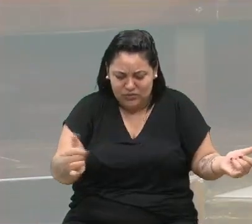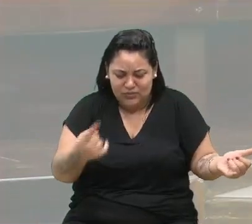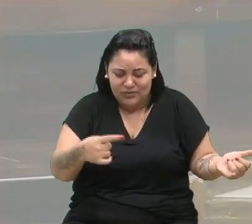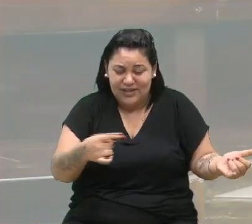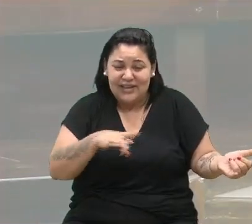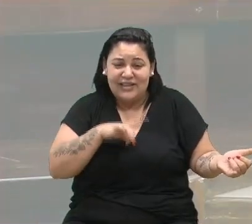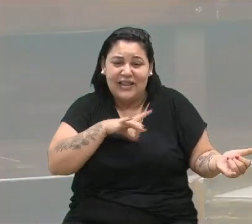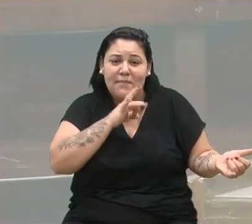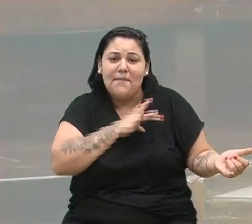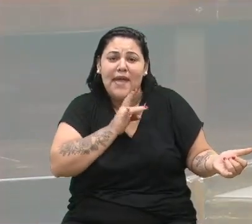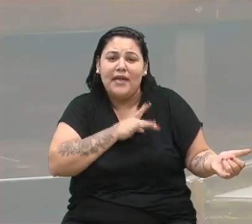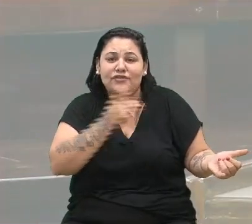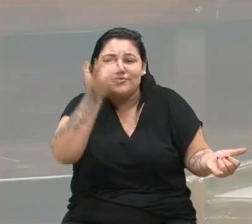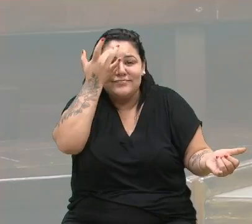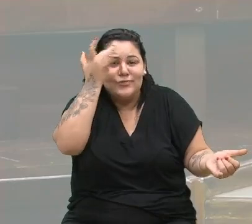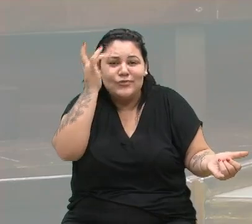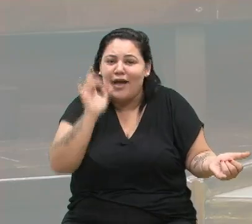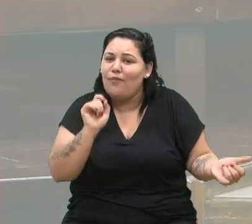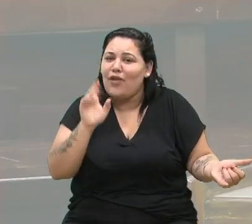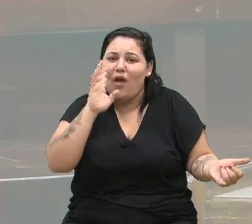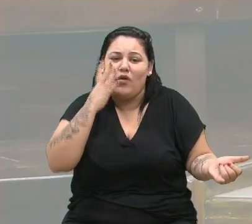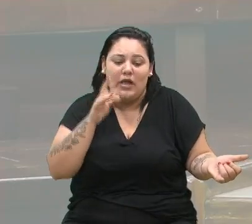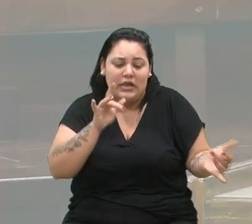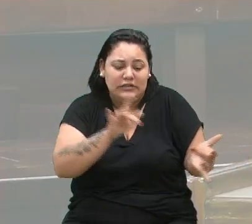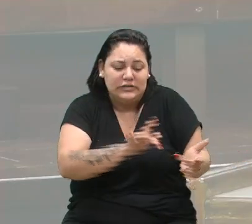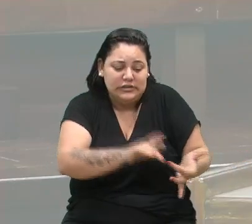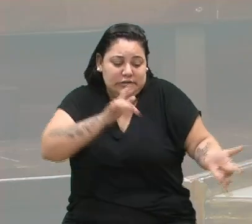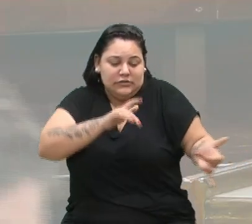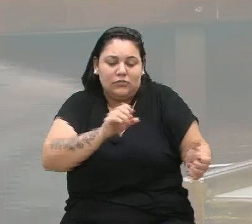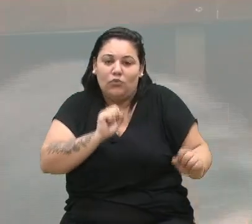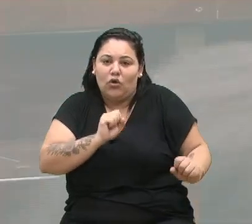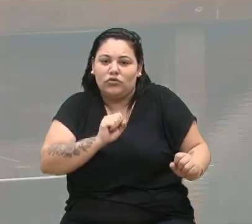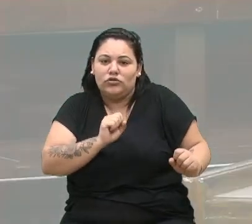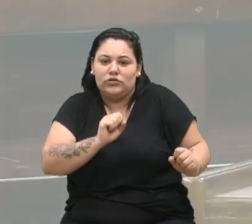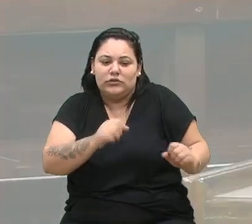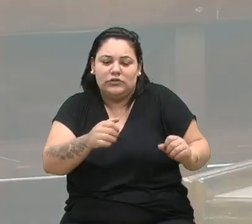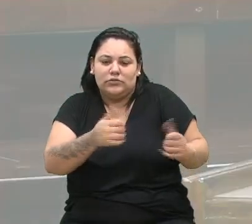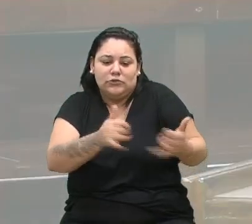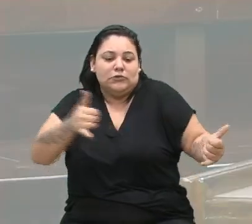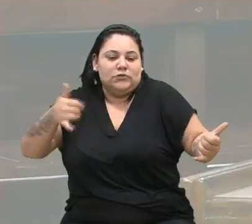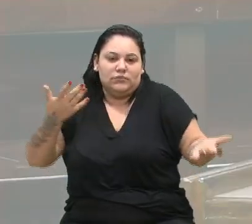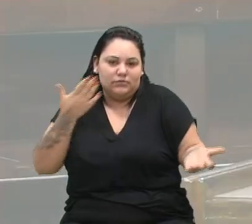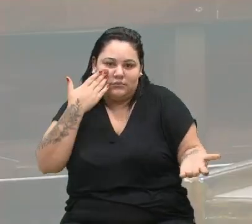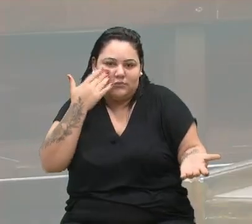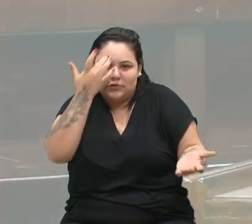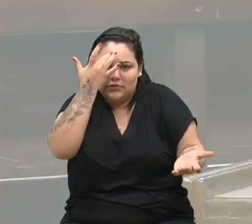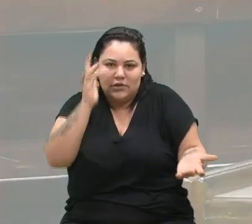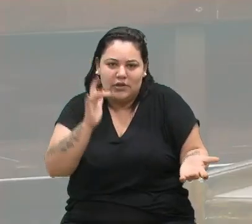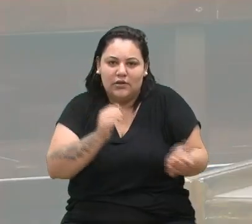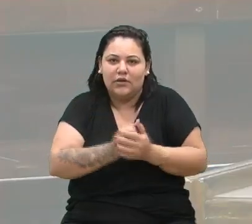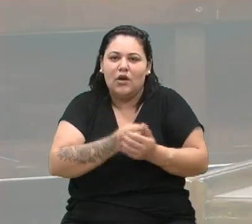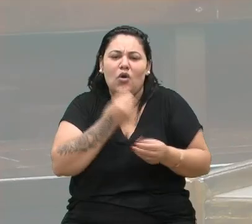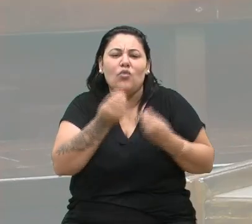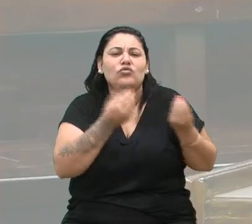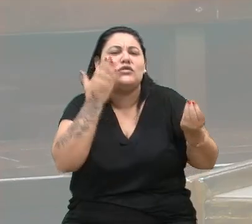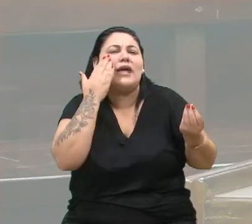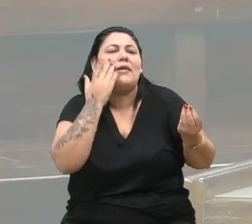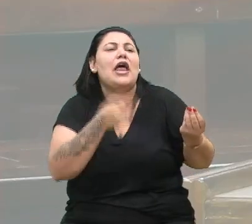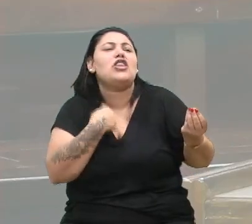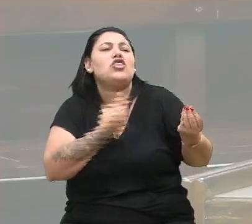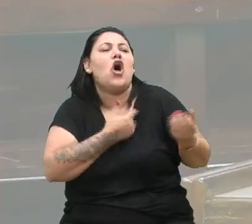não conhece que fio que está ali no chão, eles falaram para mim como que você saberia que esse fio é nosso. Então era